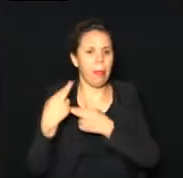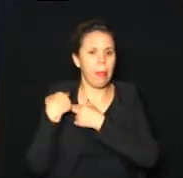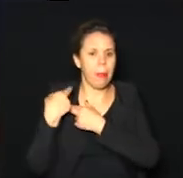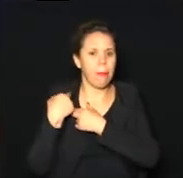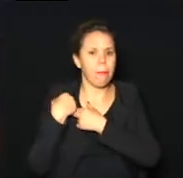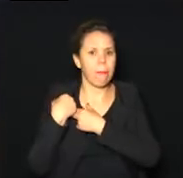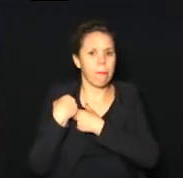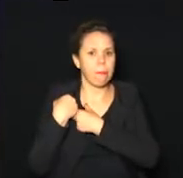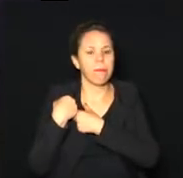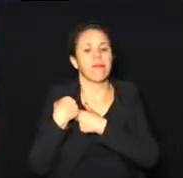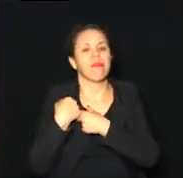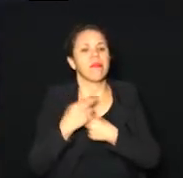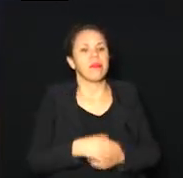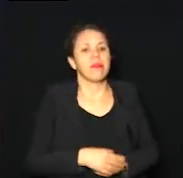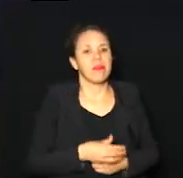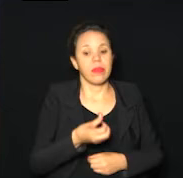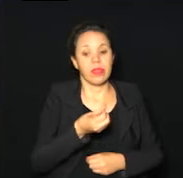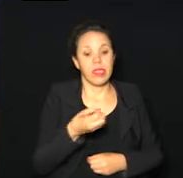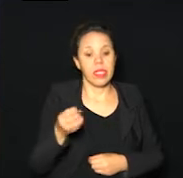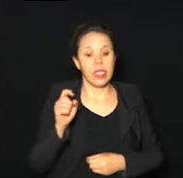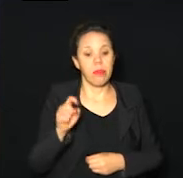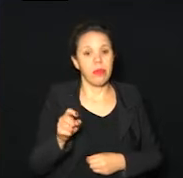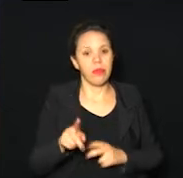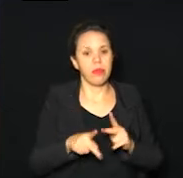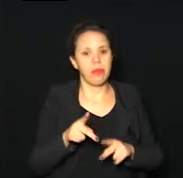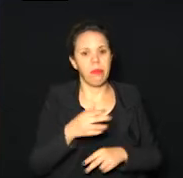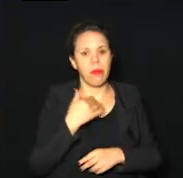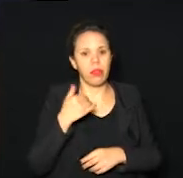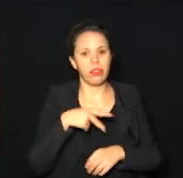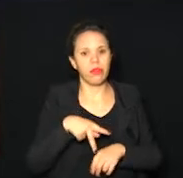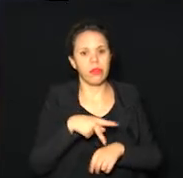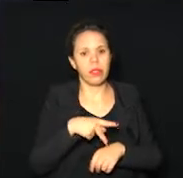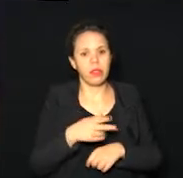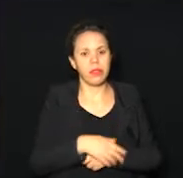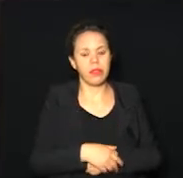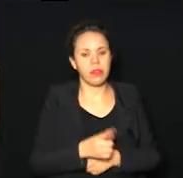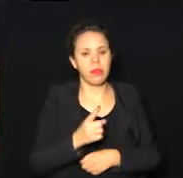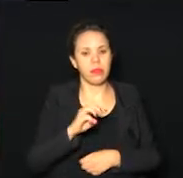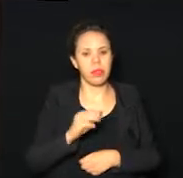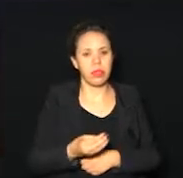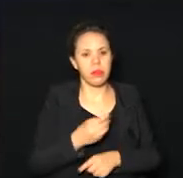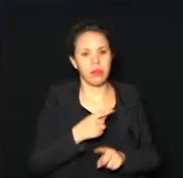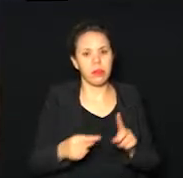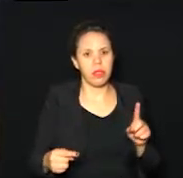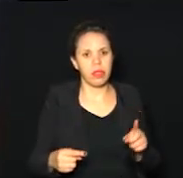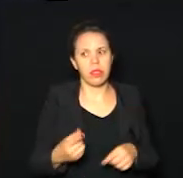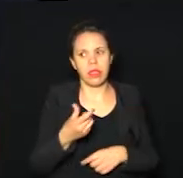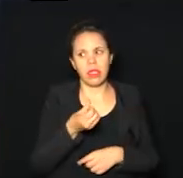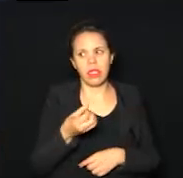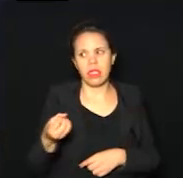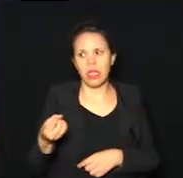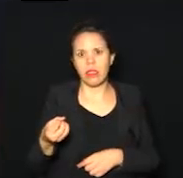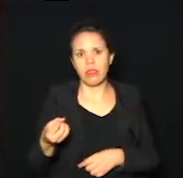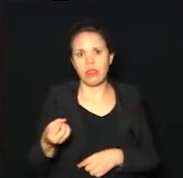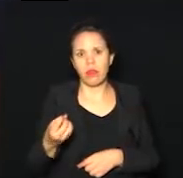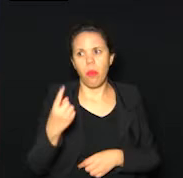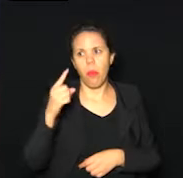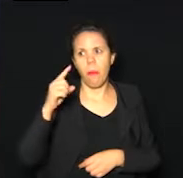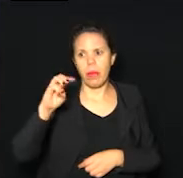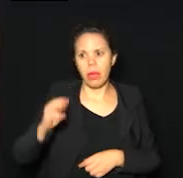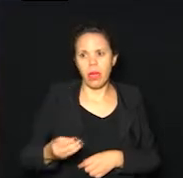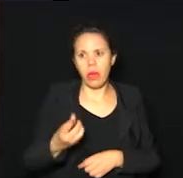responsabilizado pelas 60 mil mortes no país. 1,5 milhão, 1 milhão e 600,